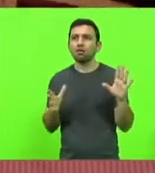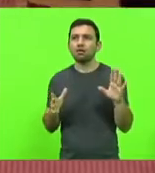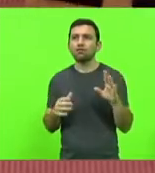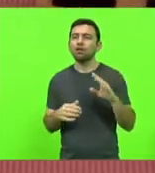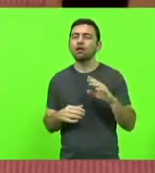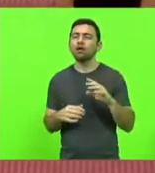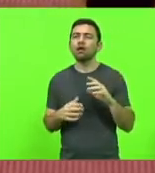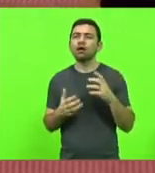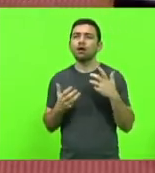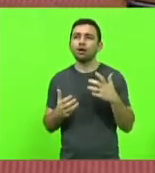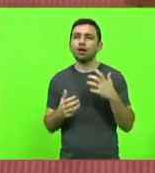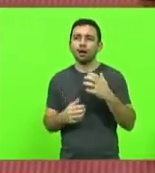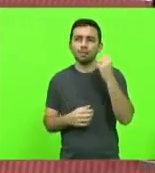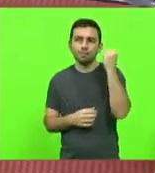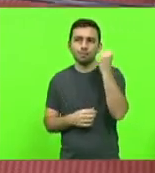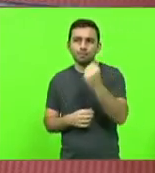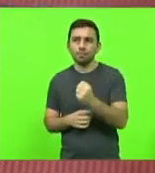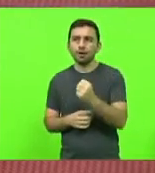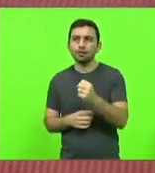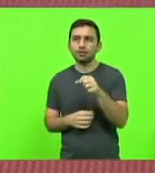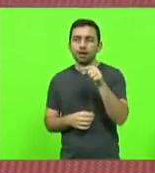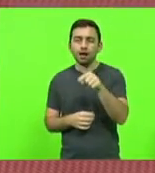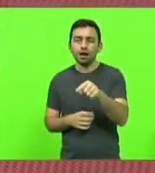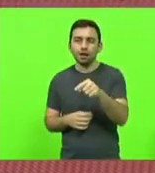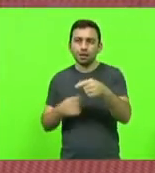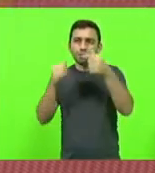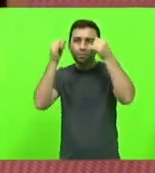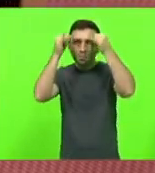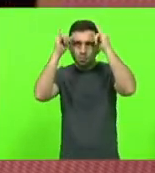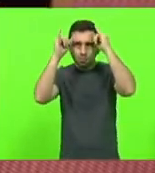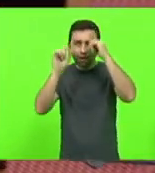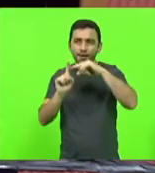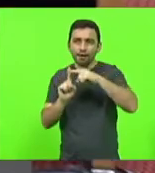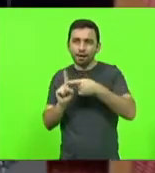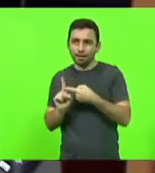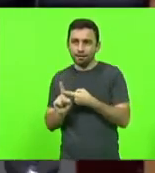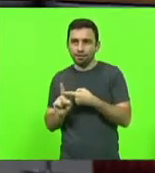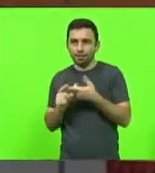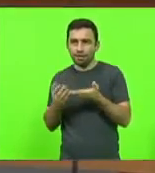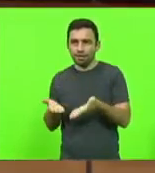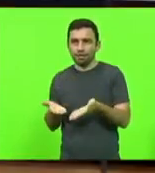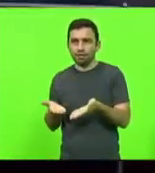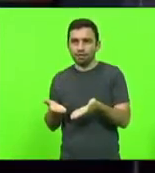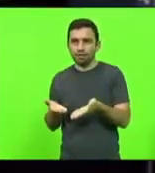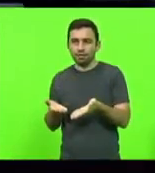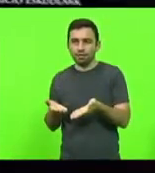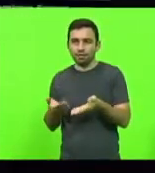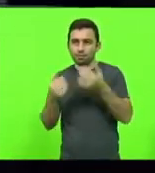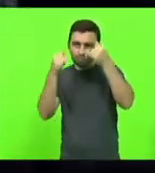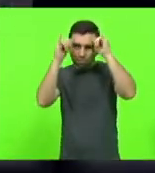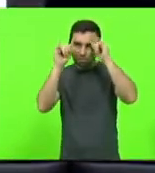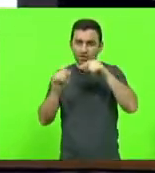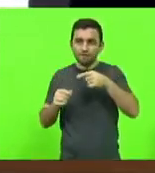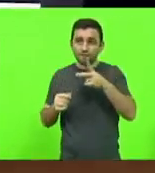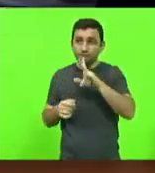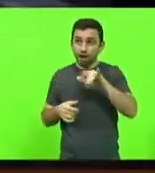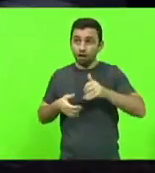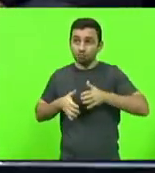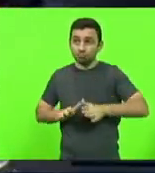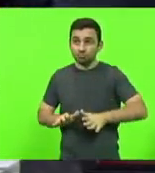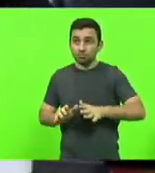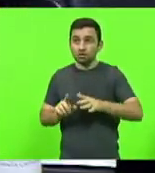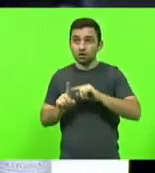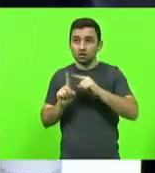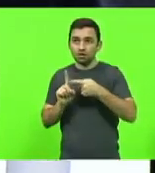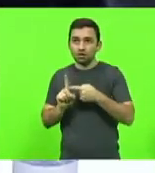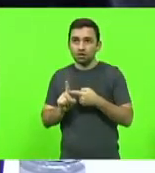abater vaca prenha. Olha só, a vaca está prenha, está esperando dar a luz, dar o filhote. Não, o filhote